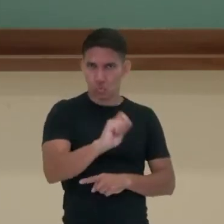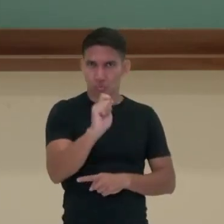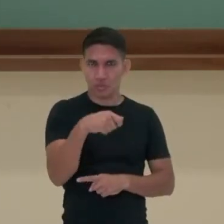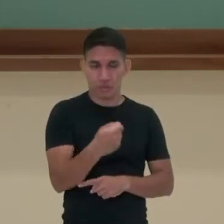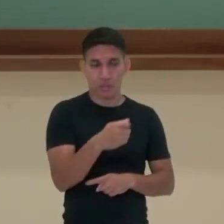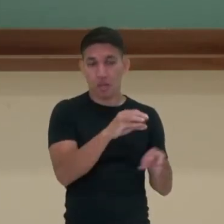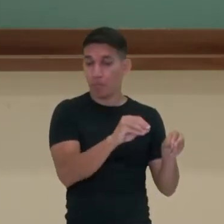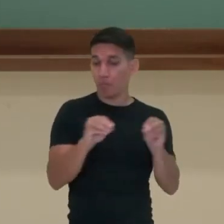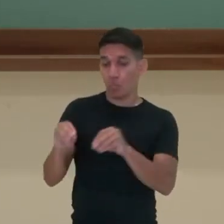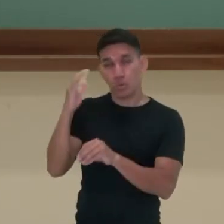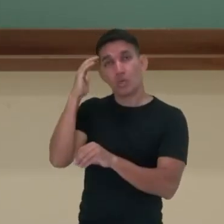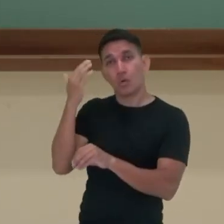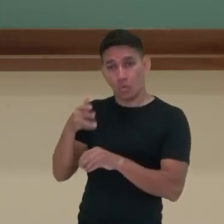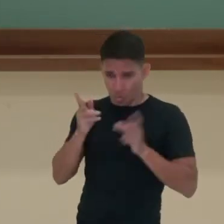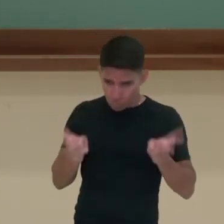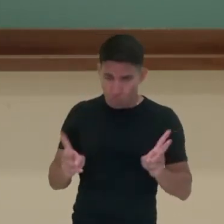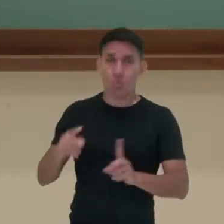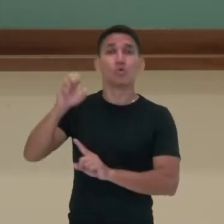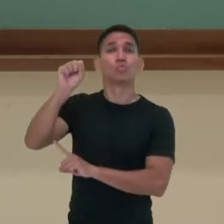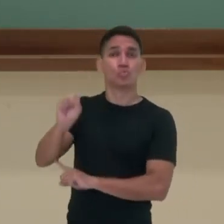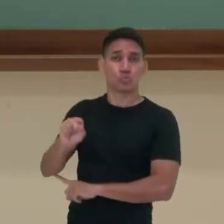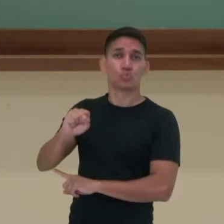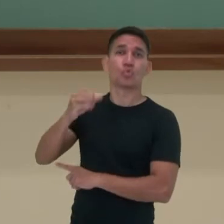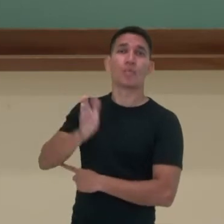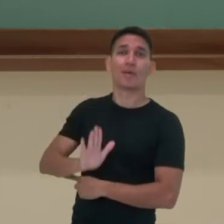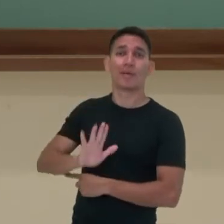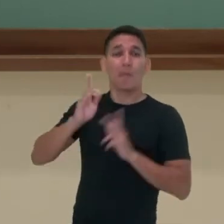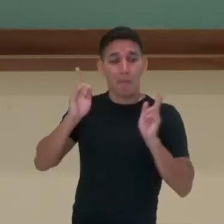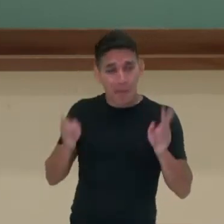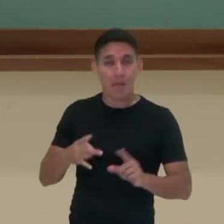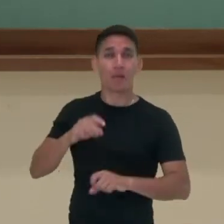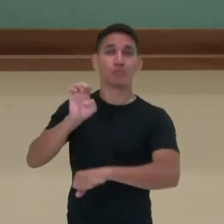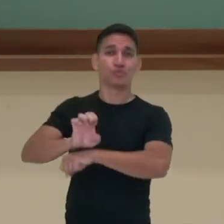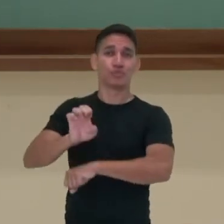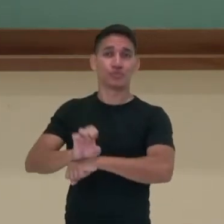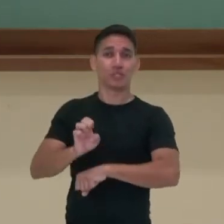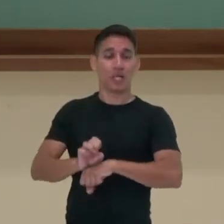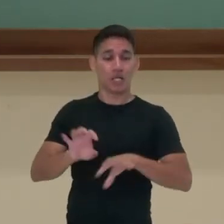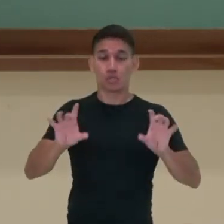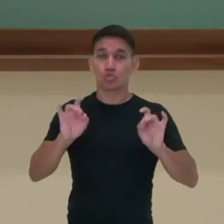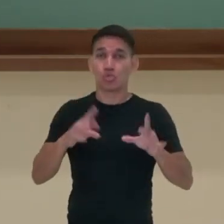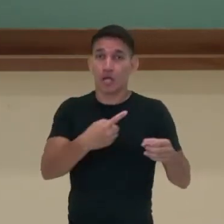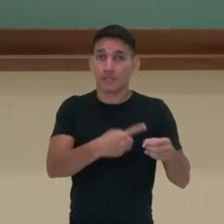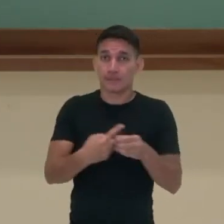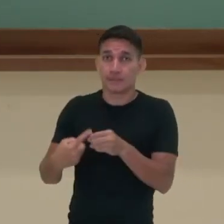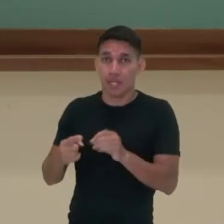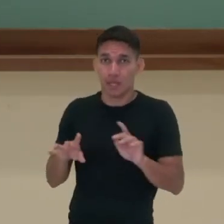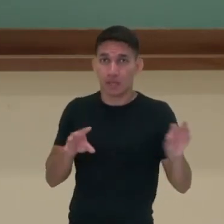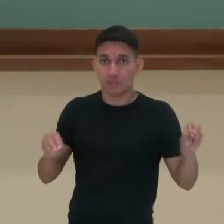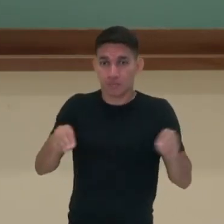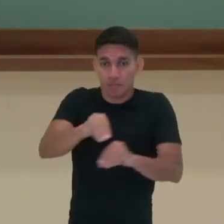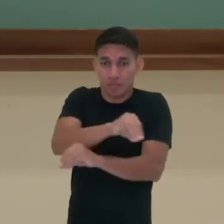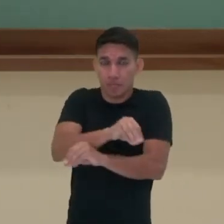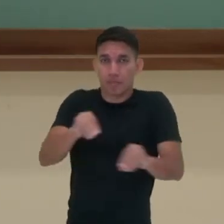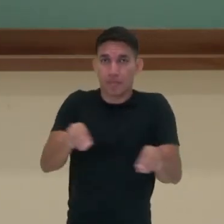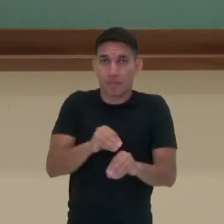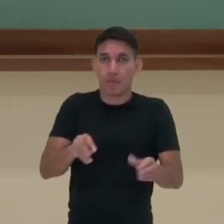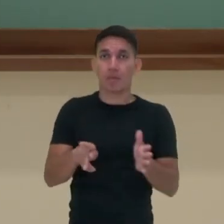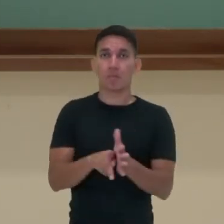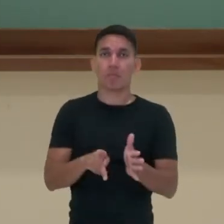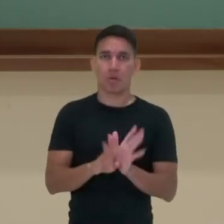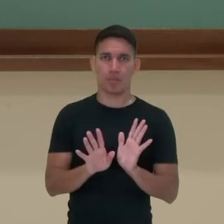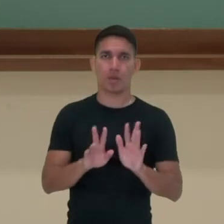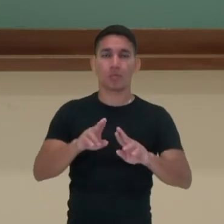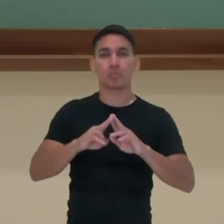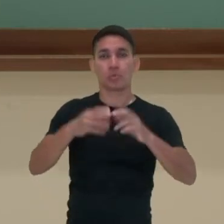morar em Curitiba, que também está no sul do Brasil, inclusive dentro do mesmo estado, né? Então, uma migração do tipo interregional. O professor